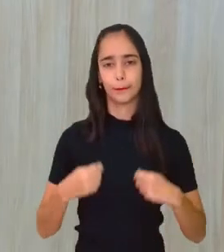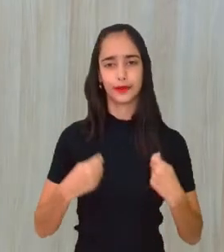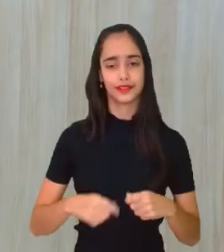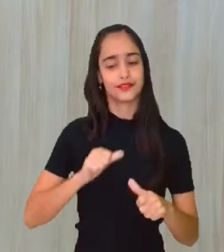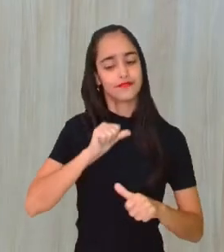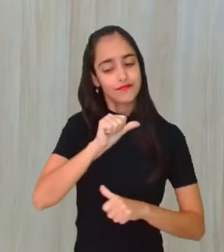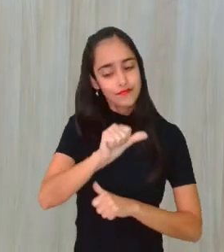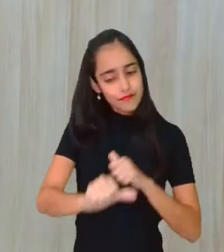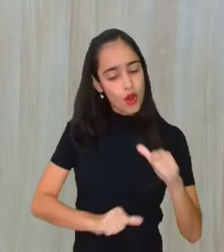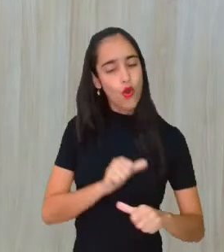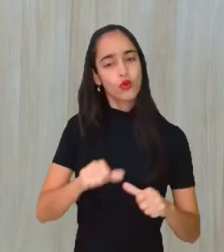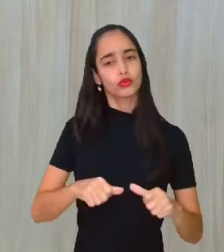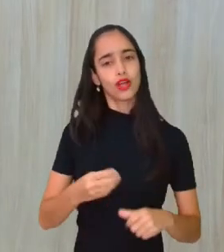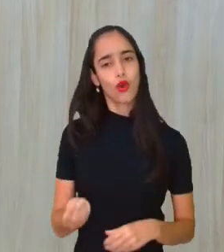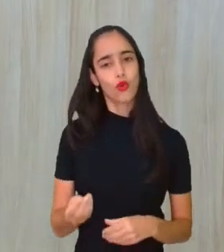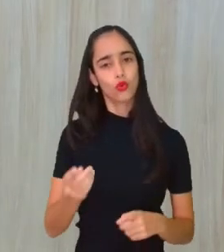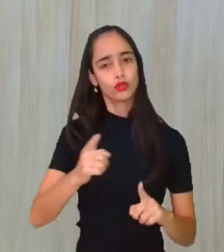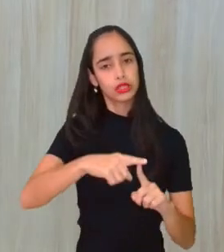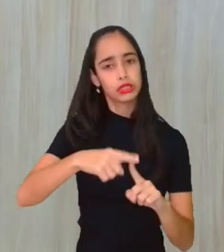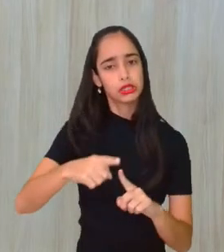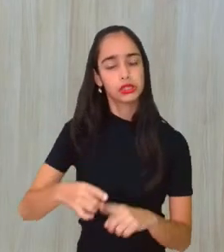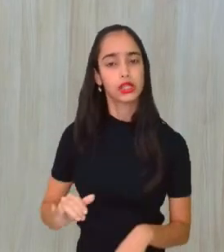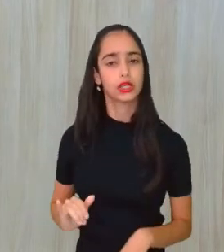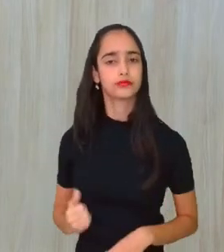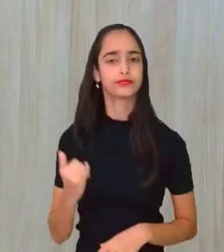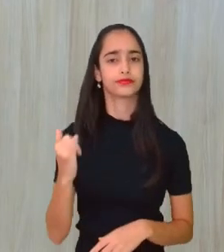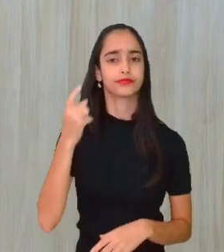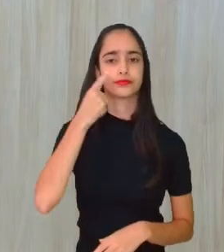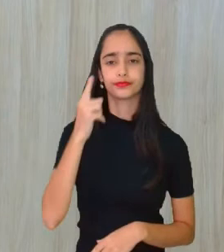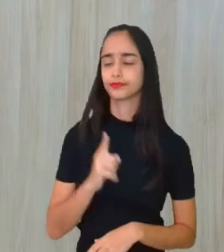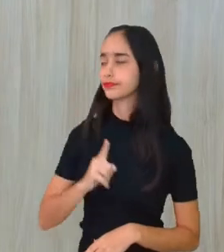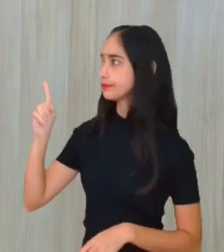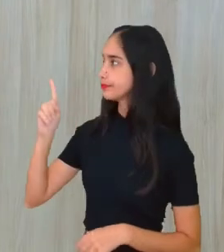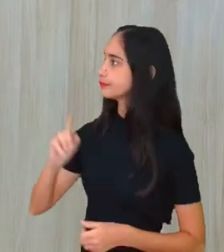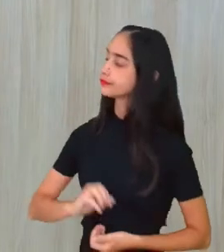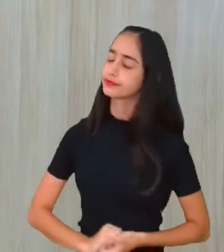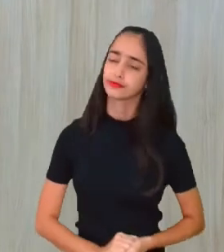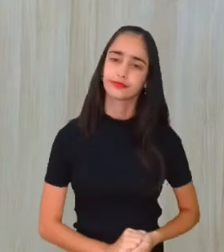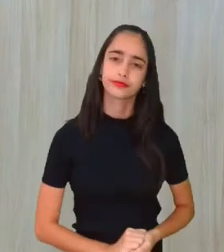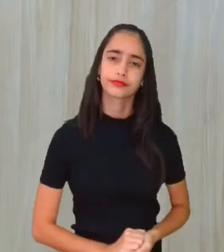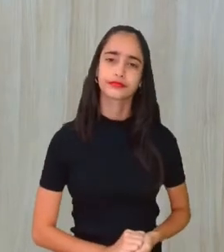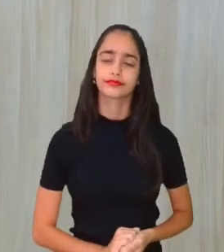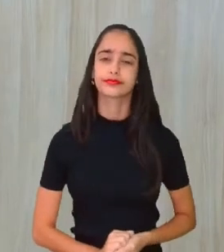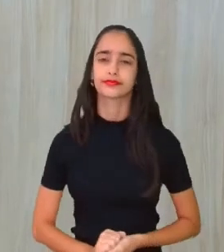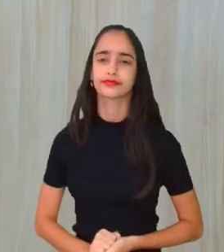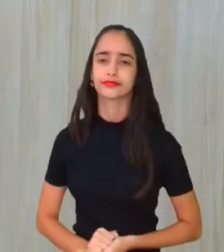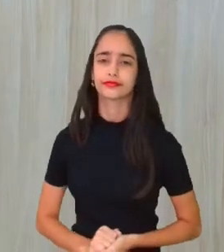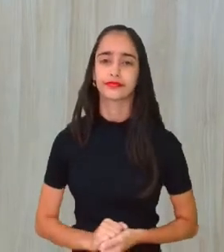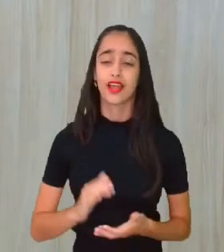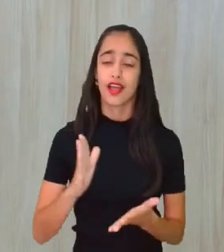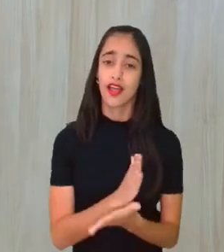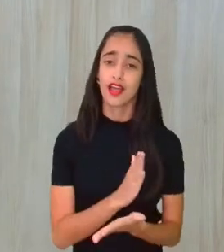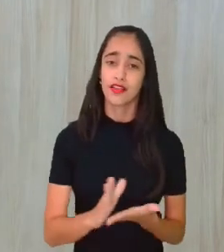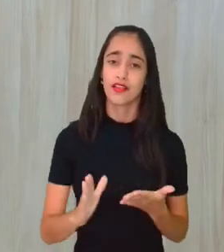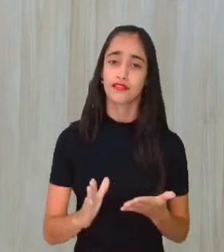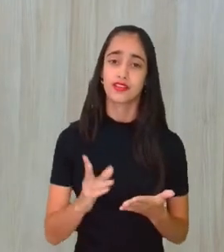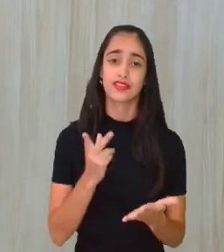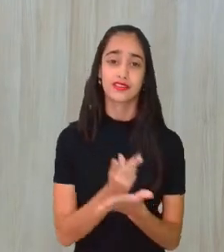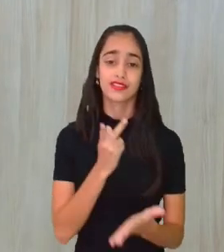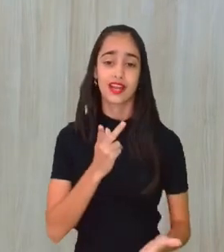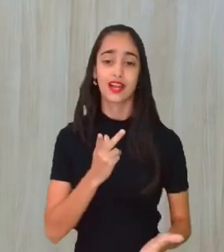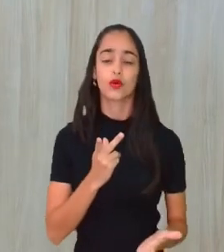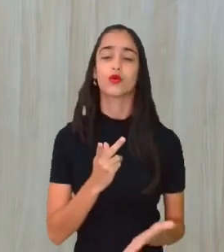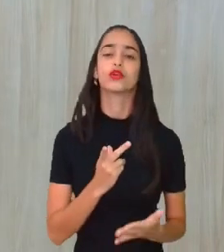energia. Então, os resistores, eles têm essa função. Então, e esses resistores, às vezes, ocorre uma queima